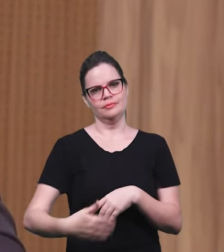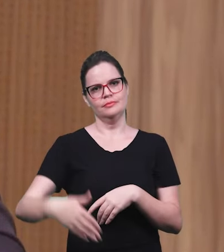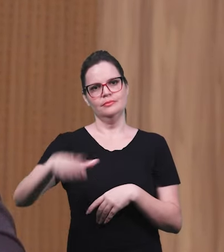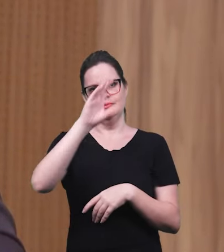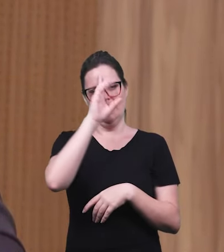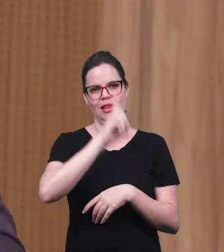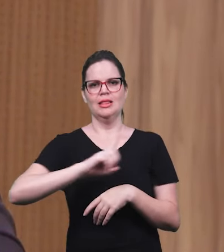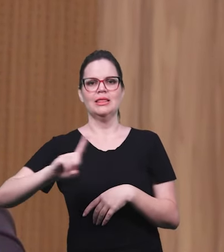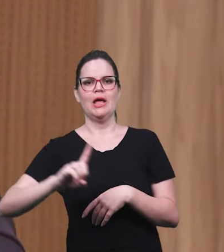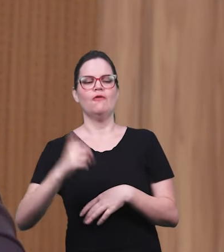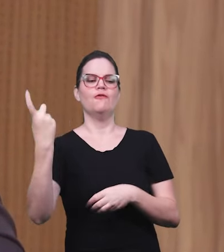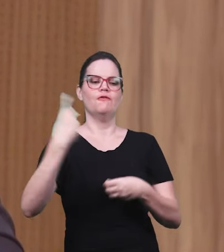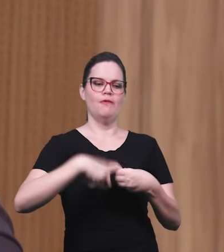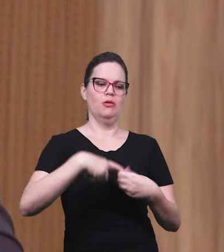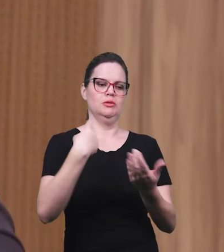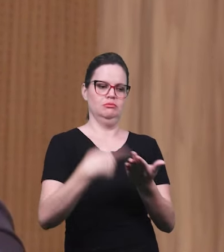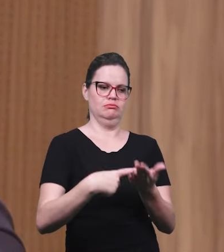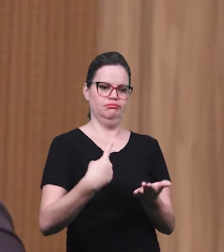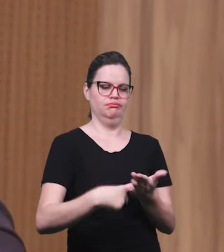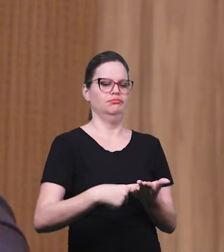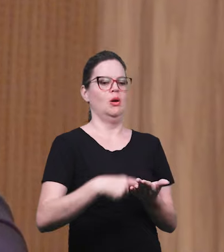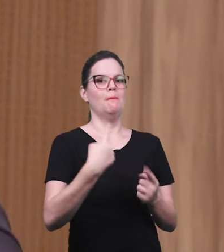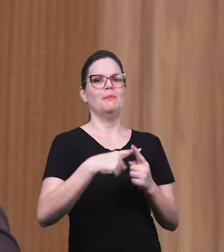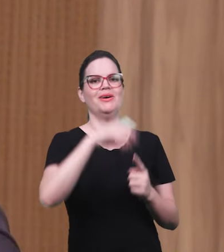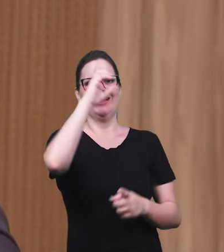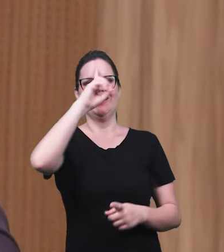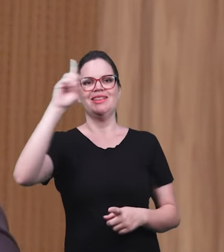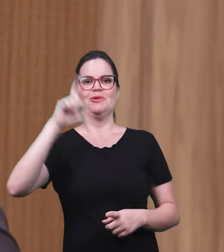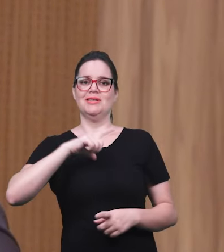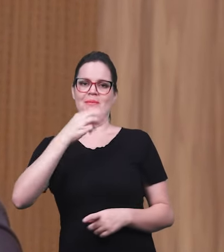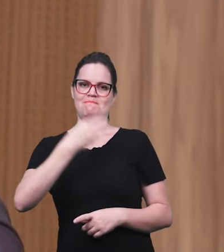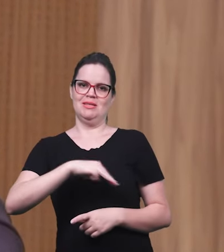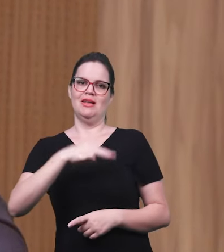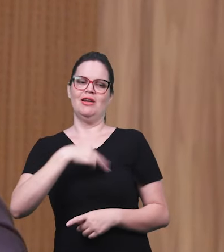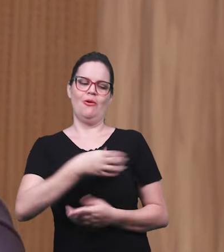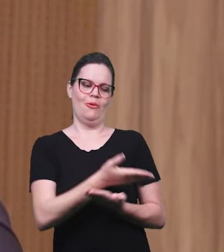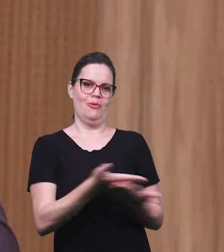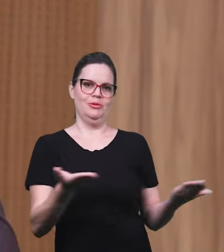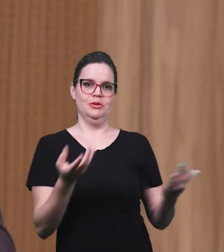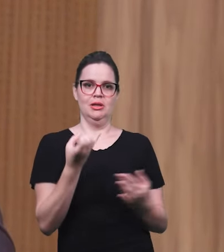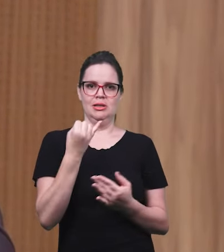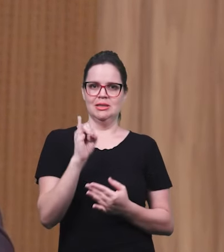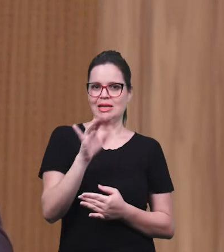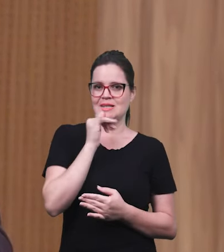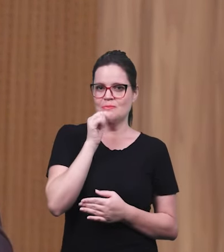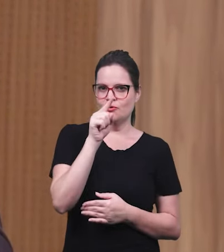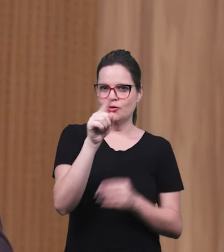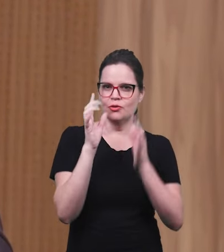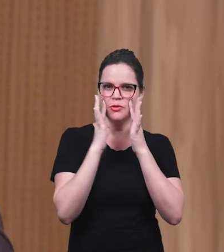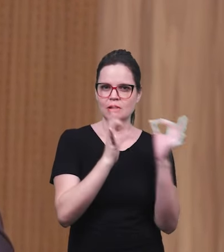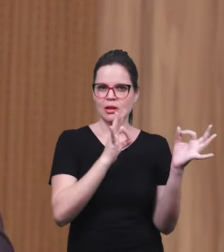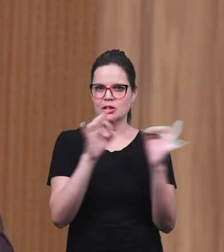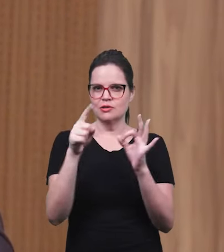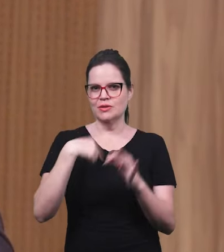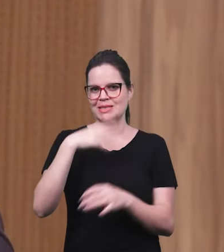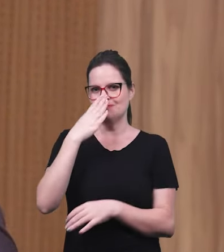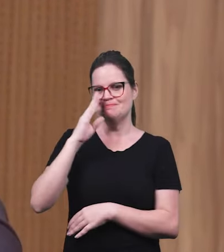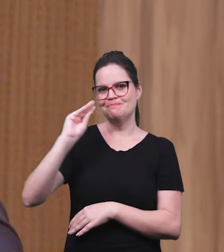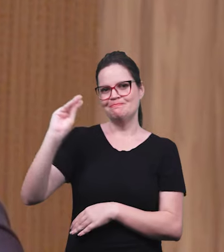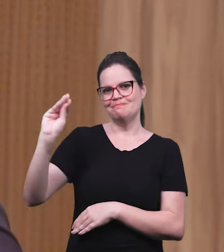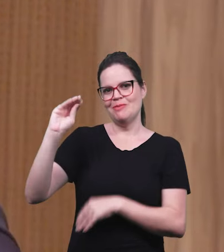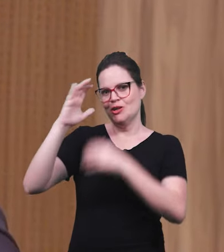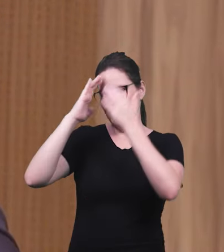Deus ele é misericordioso, né? Se você que está nos ouvindo, por algum motivo, deixou de lado esse poder, de desfrutar esse